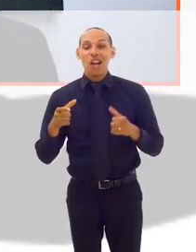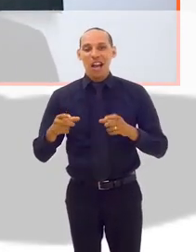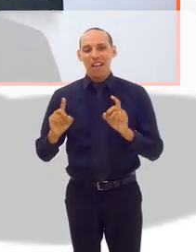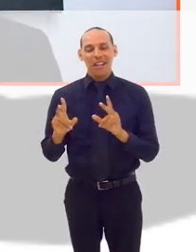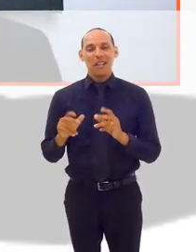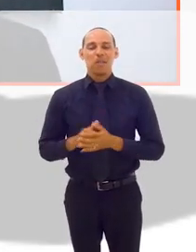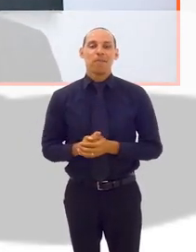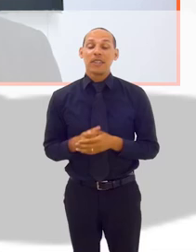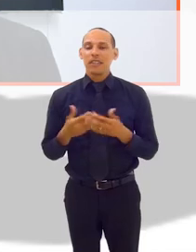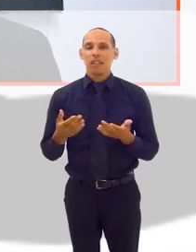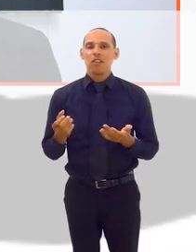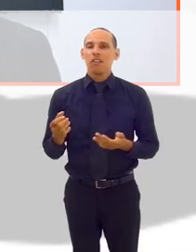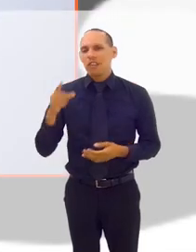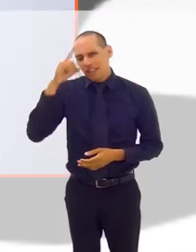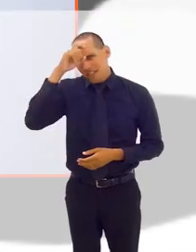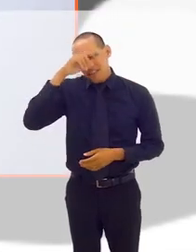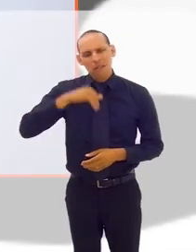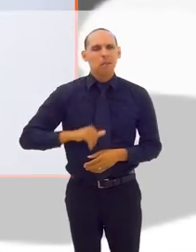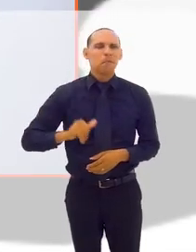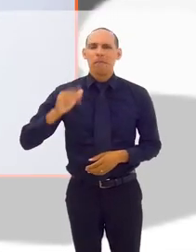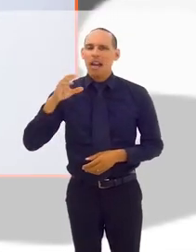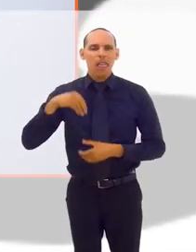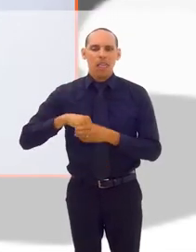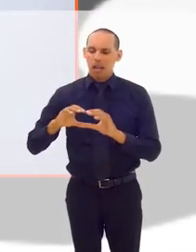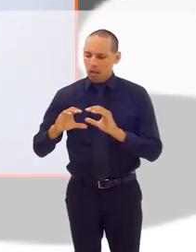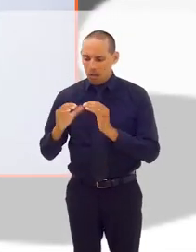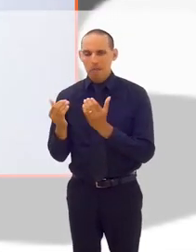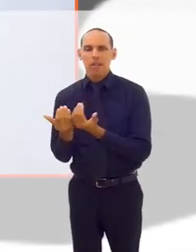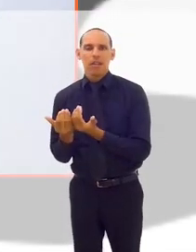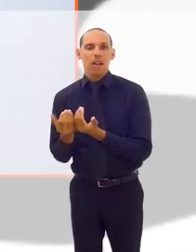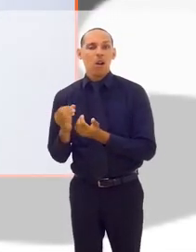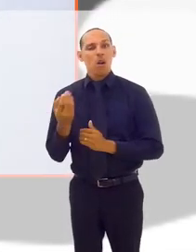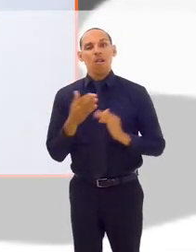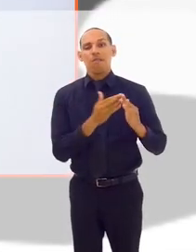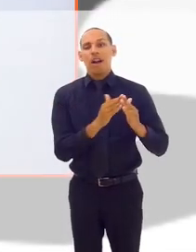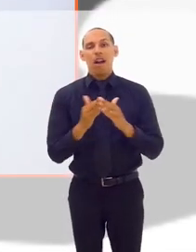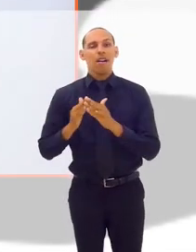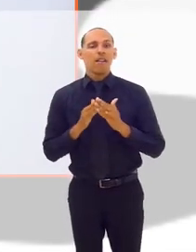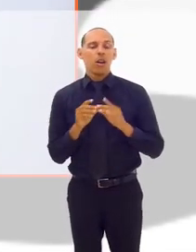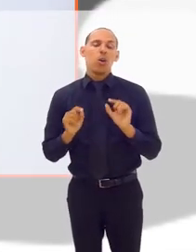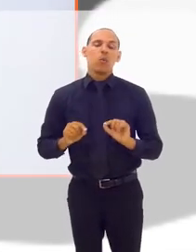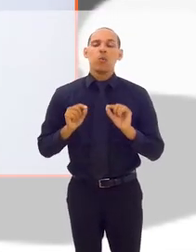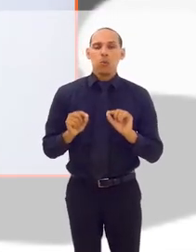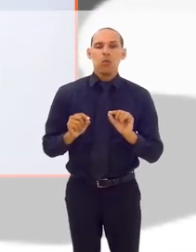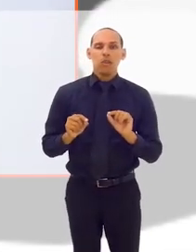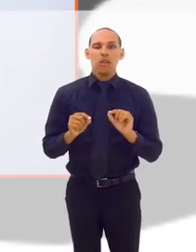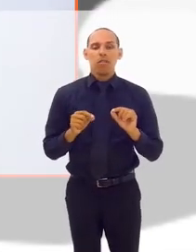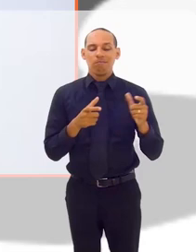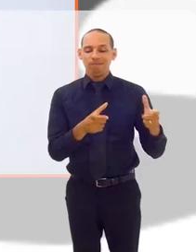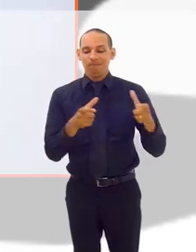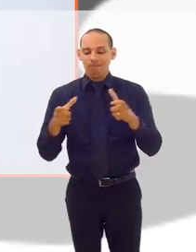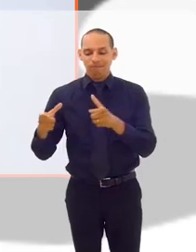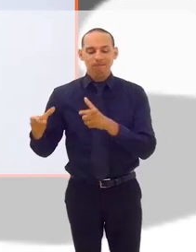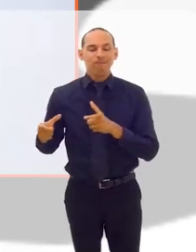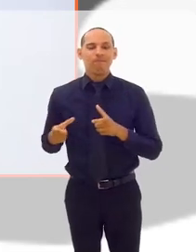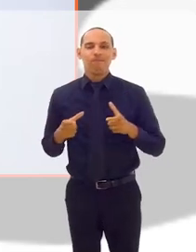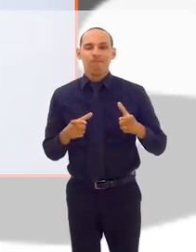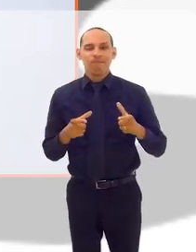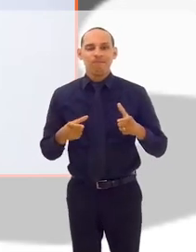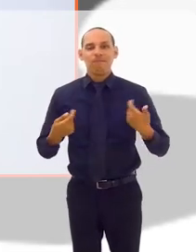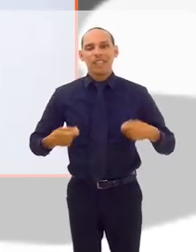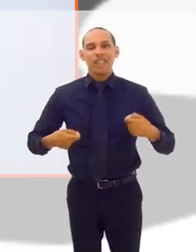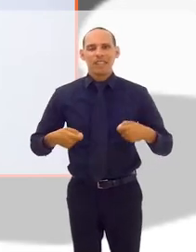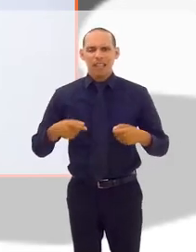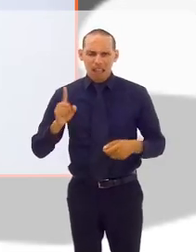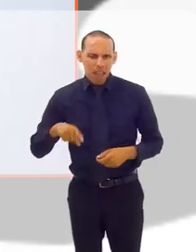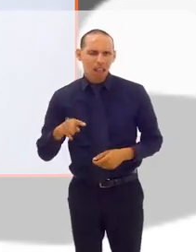isso mesmo. O que tem mais dificuldade dentro de uma comunidade, de uma favela, muitas vezes são os espaços. Então, não necessariamente